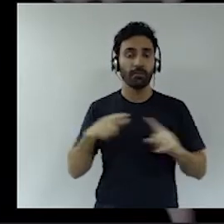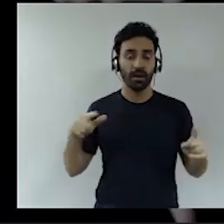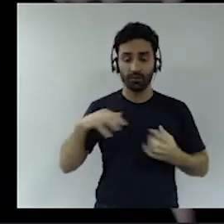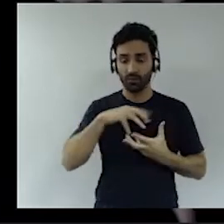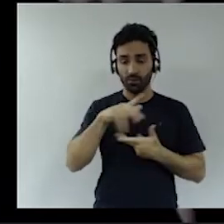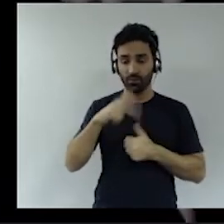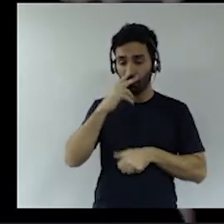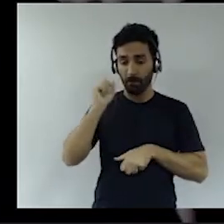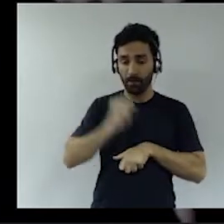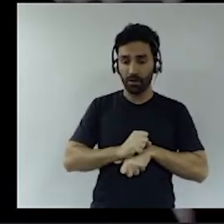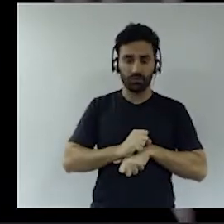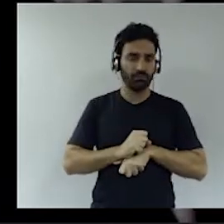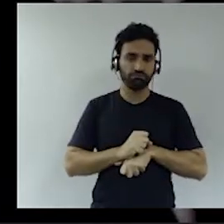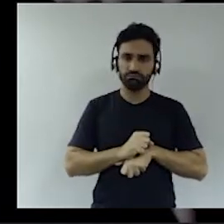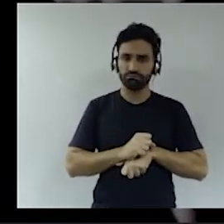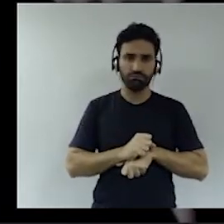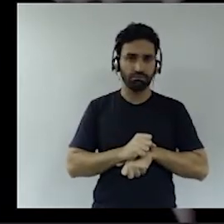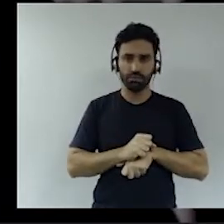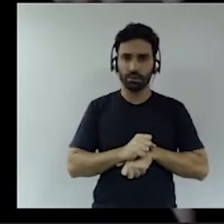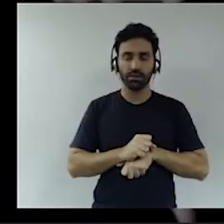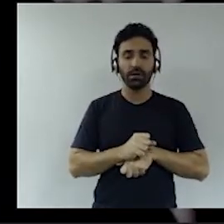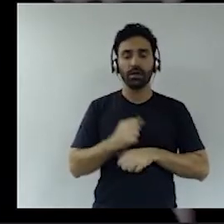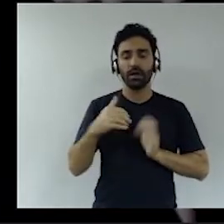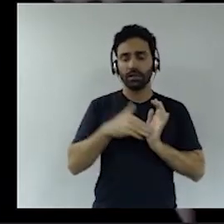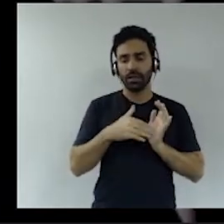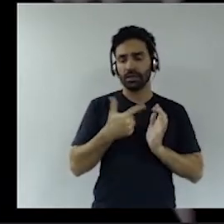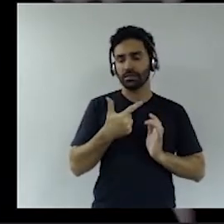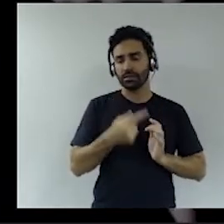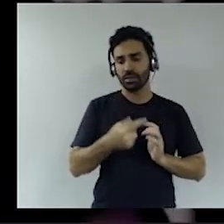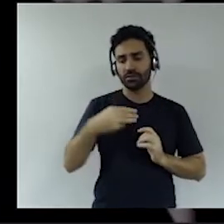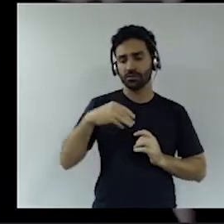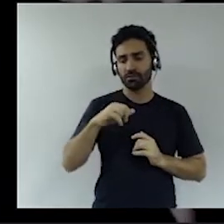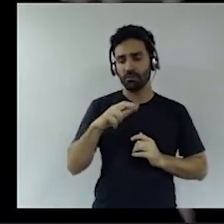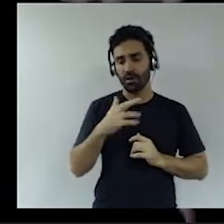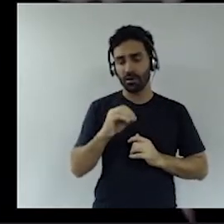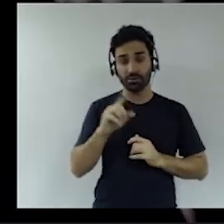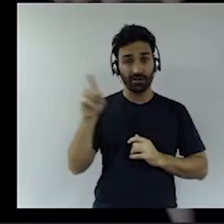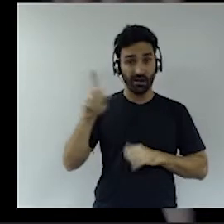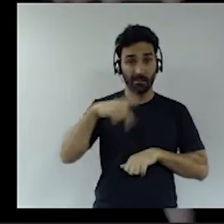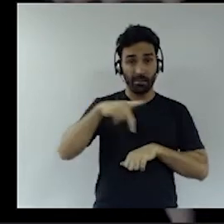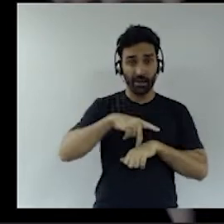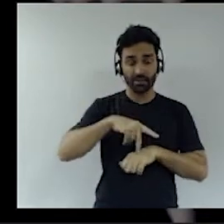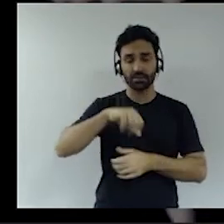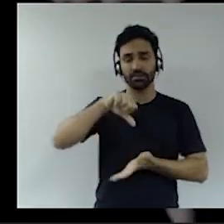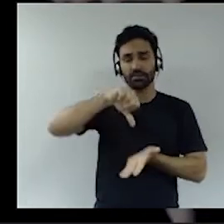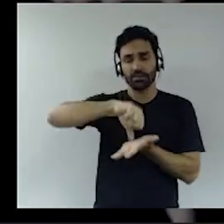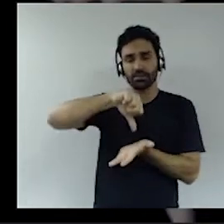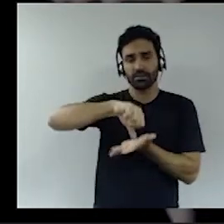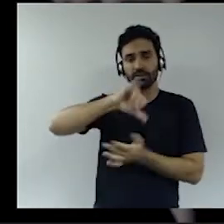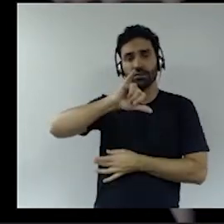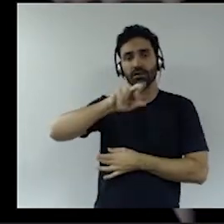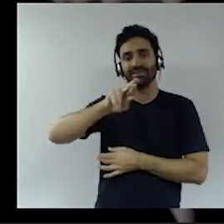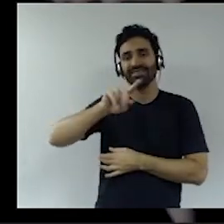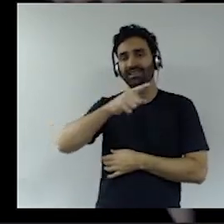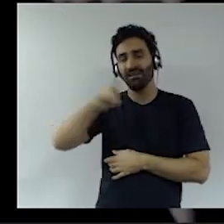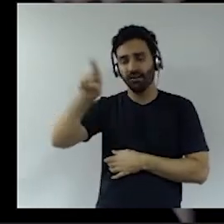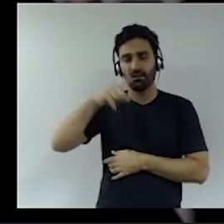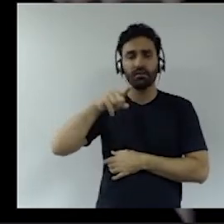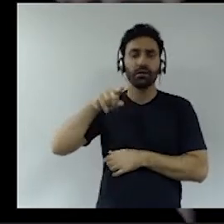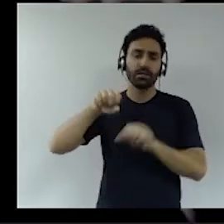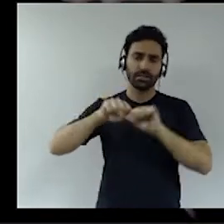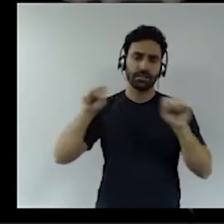inerte. Tivemos até 17 de março, por exemplo, no Irã, que é um país que tem um sistema de